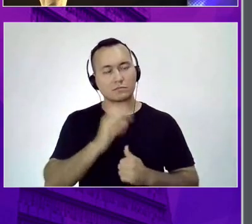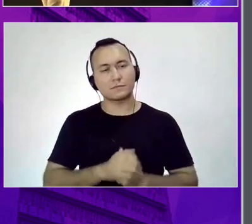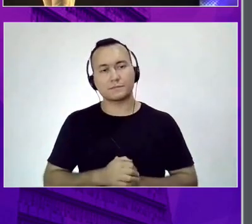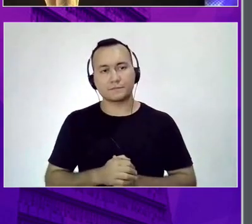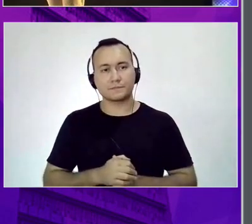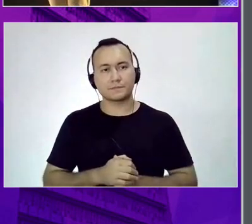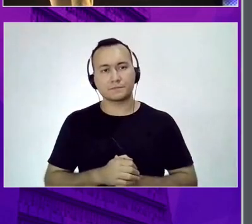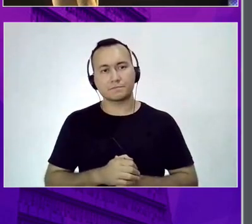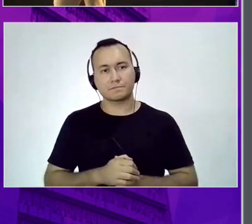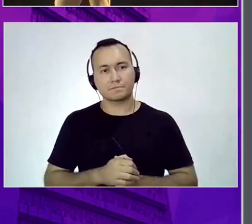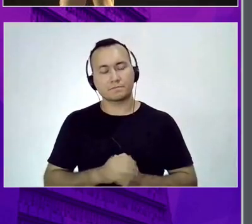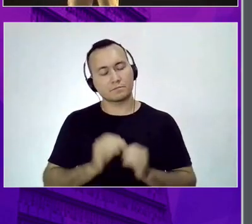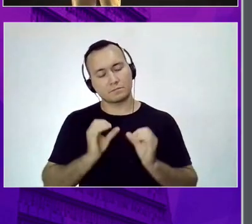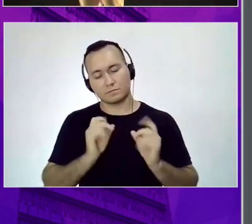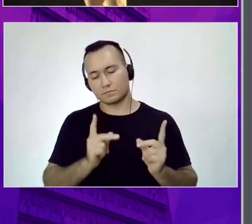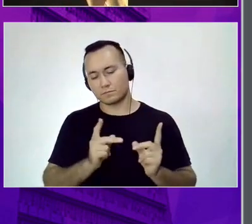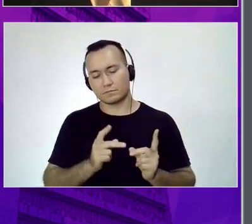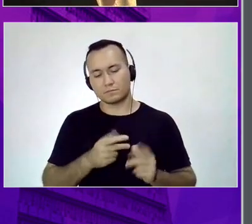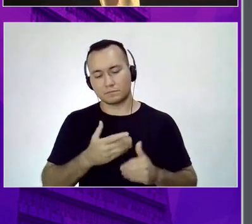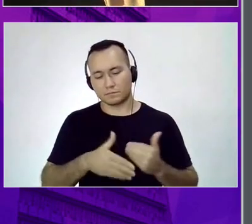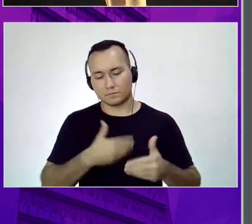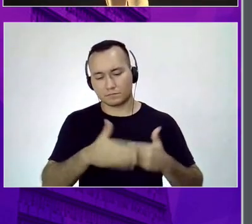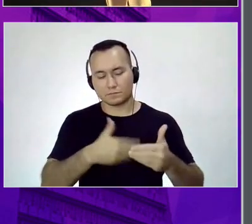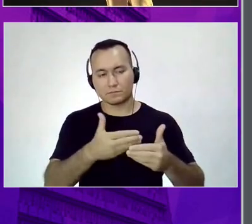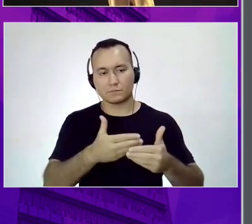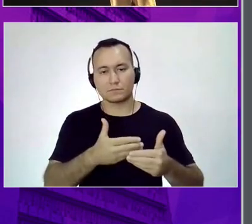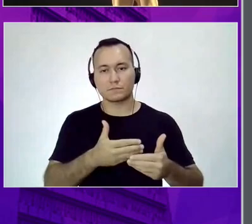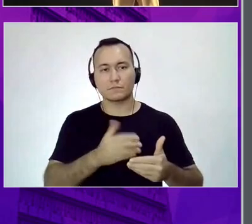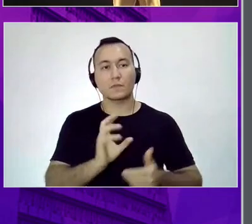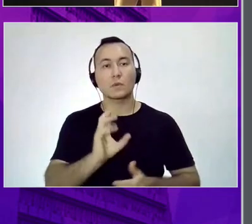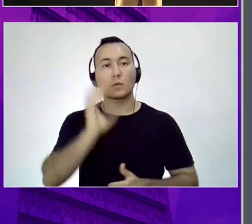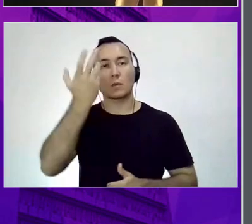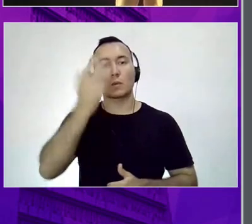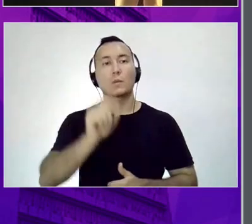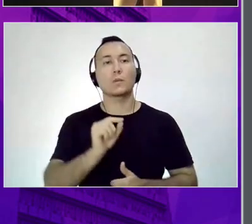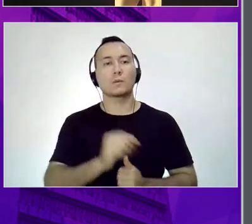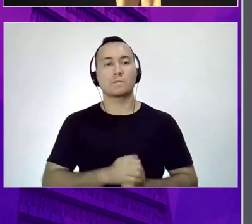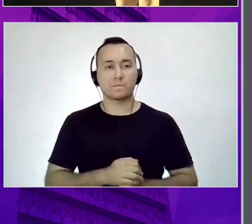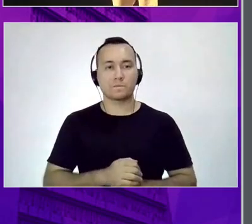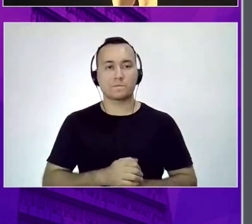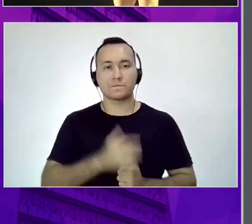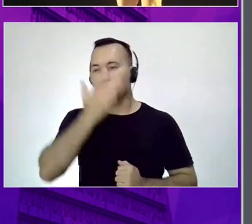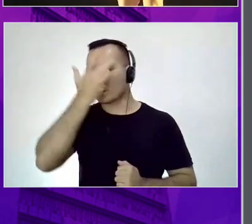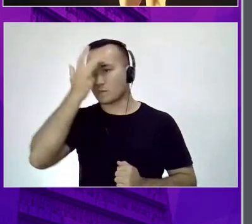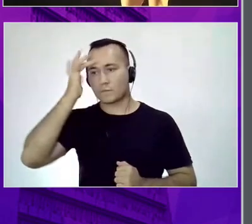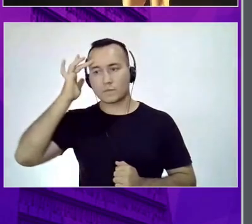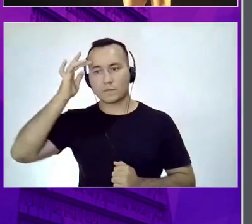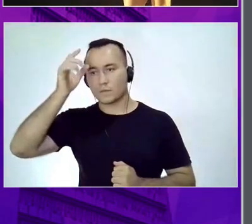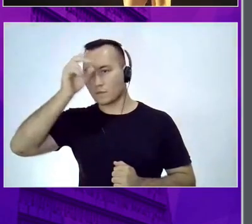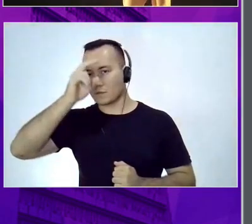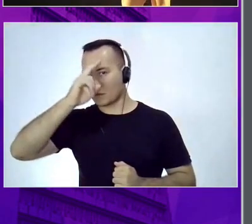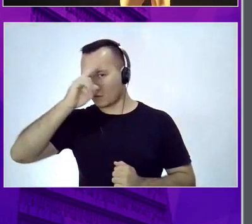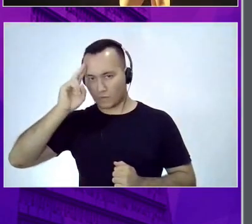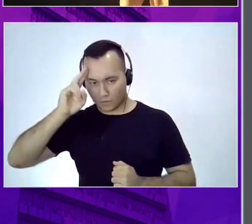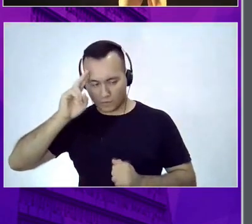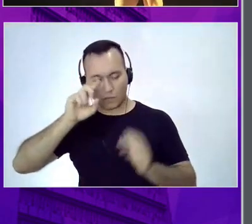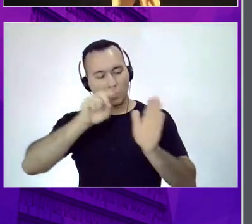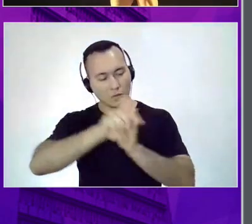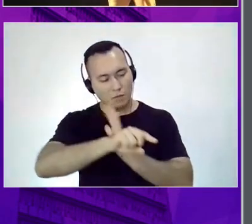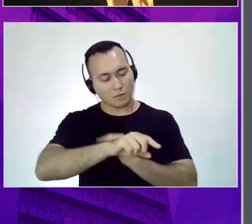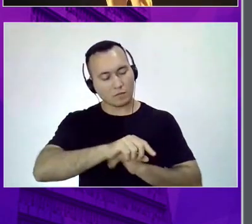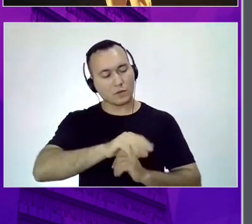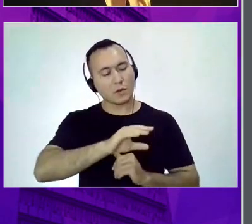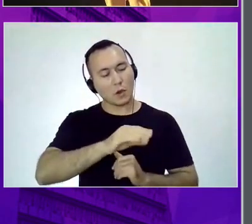usuário perguntava uma coisa para o GPT, para a Super Carol. Super Carol respondia. Se ele quisesse